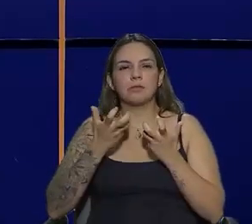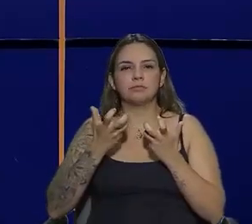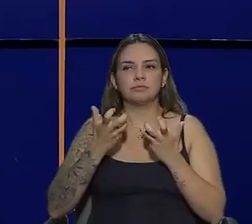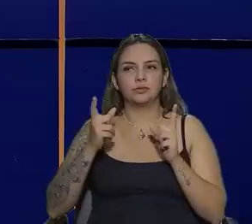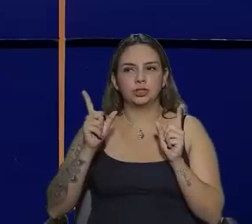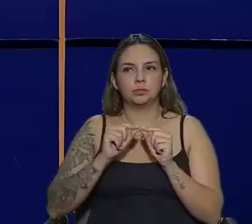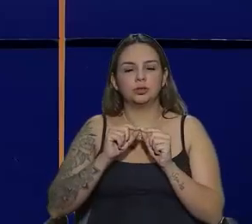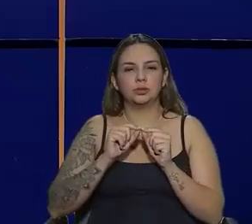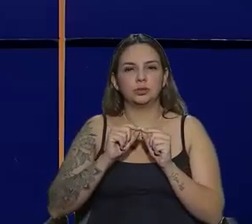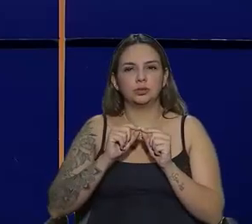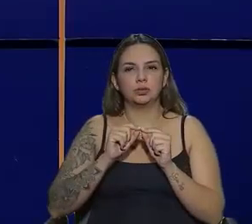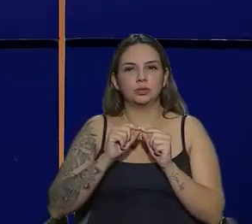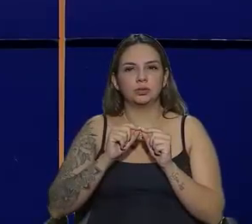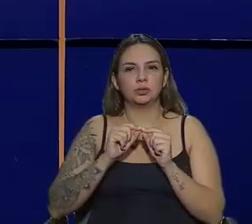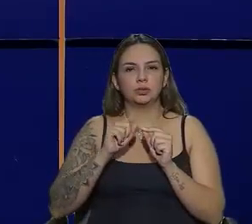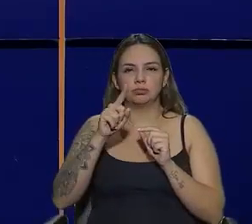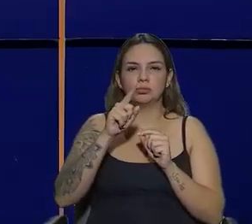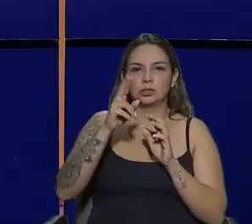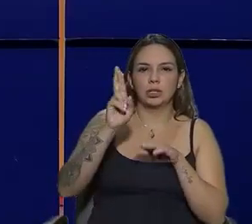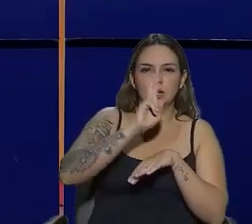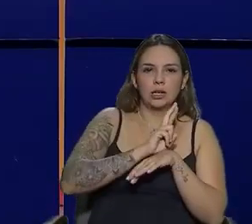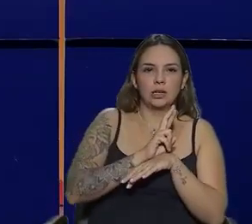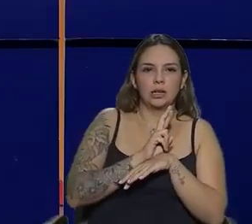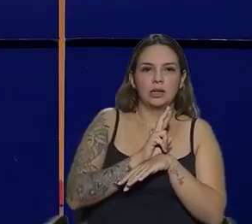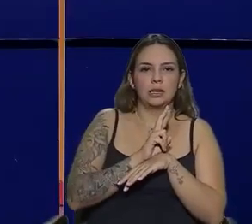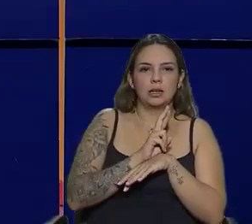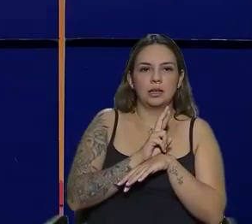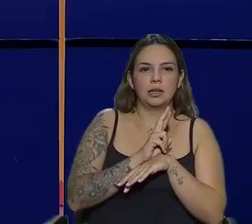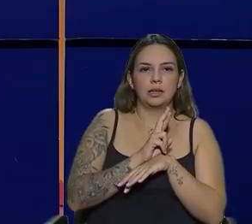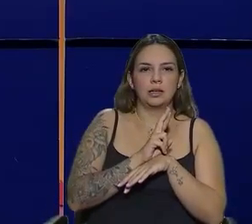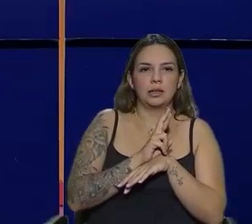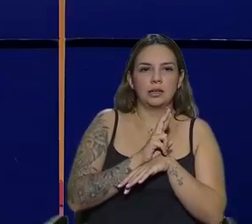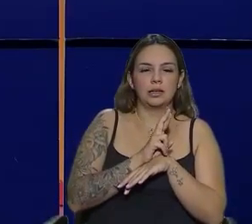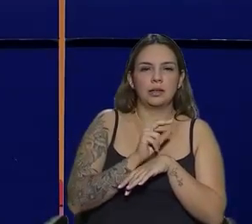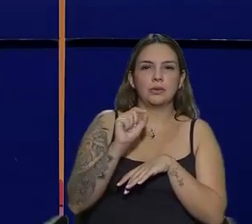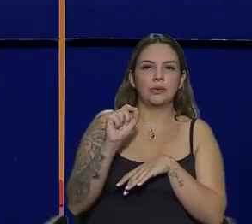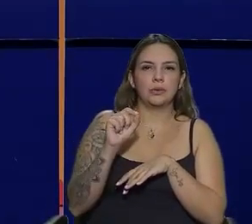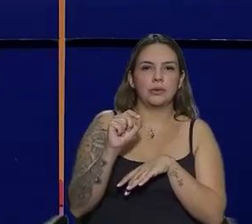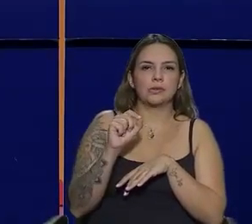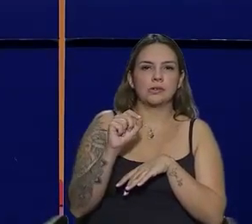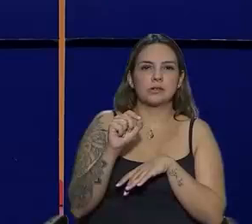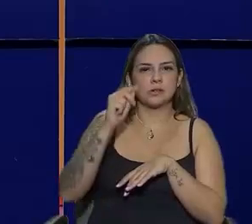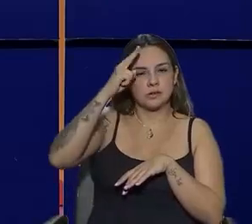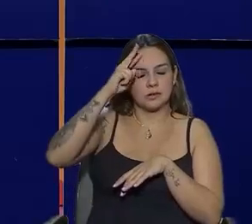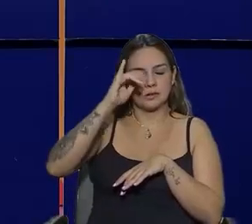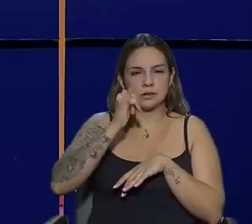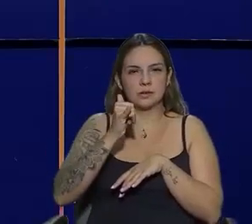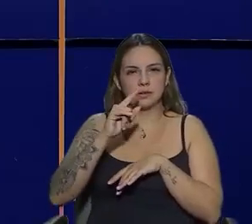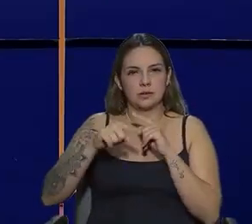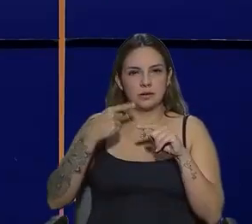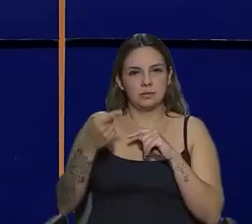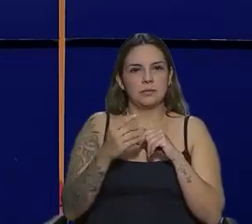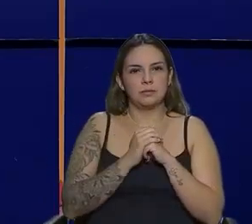quis diminuir. Eu acho que ele representa o que a história vai